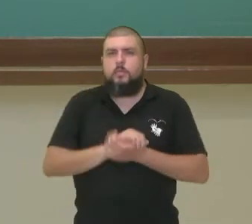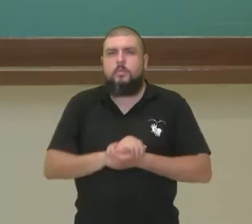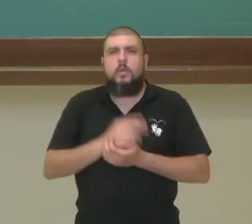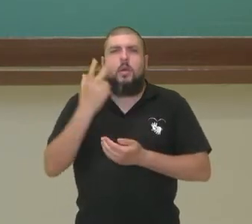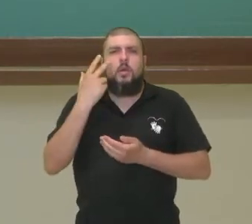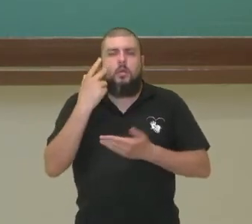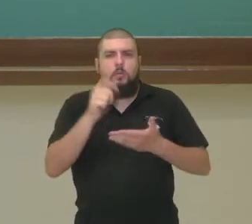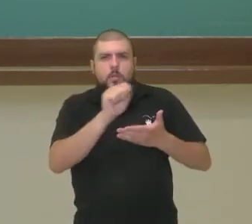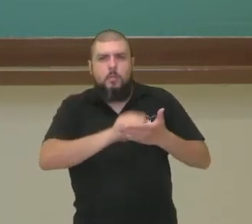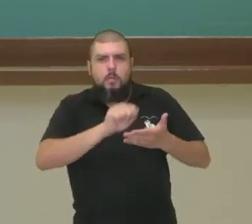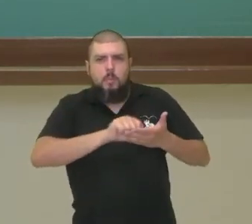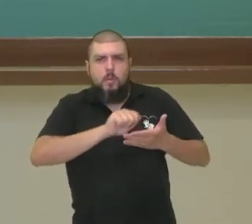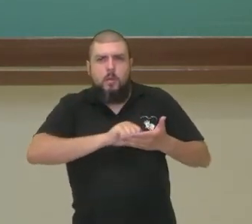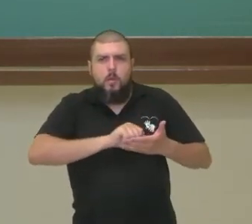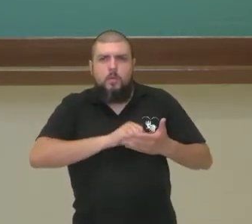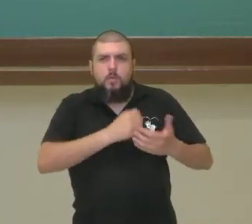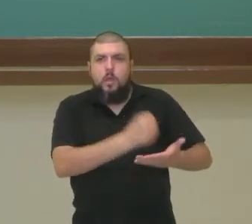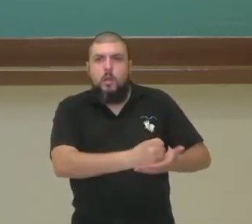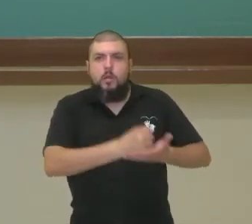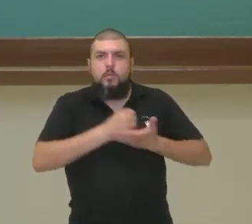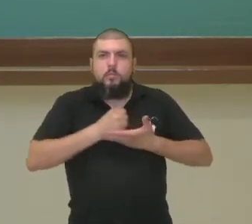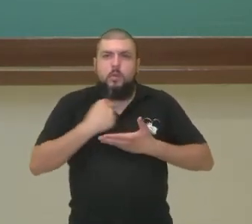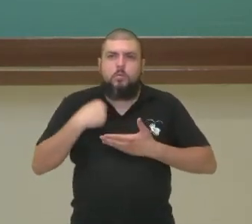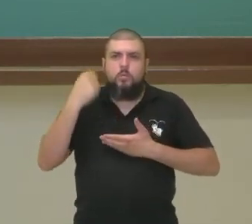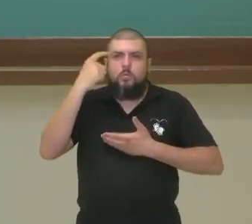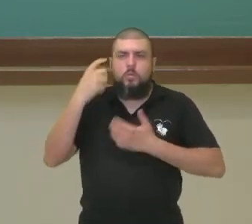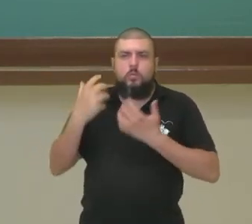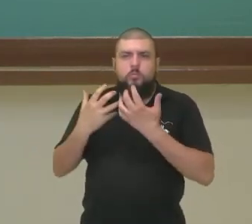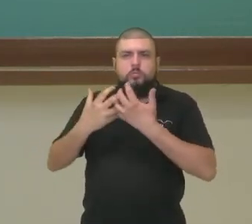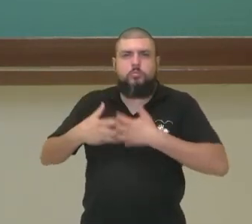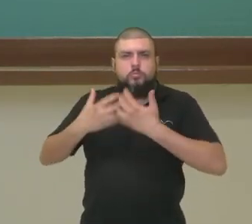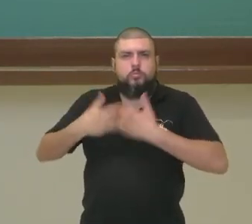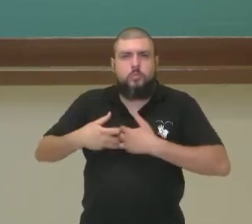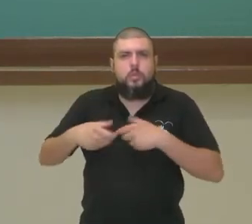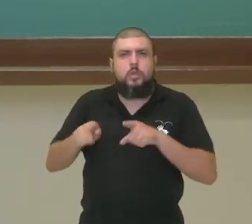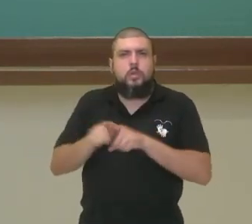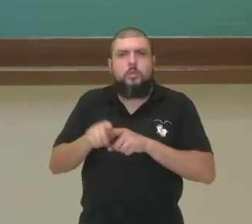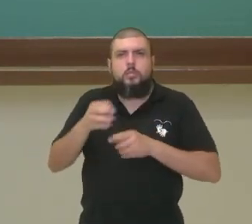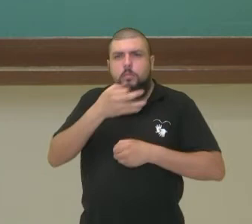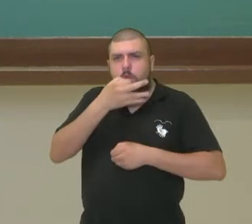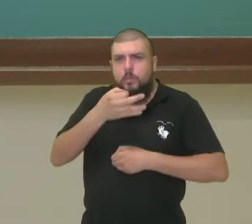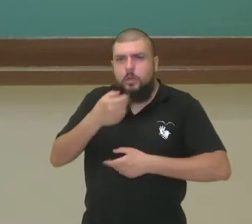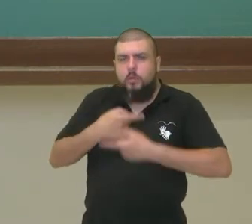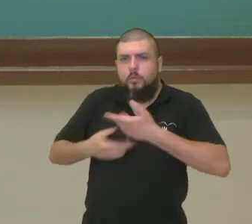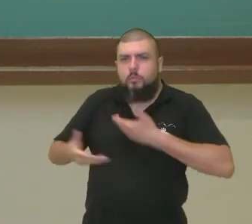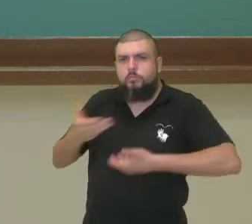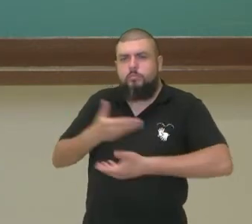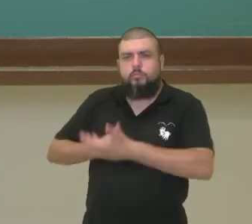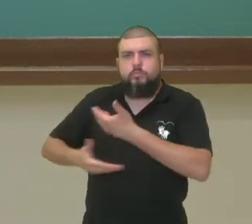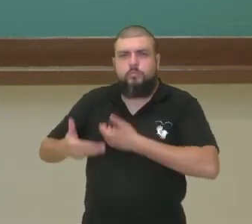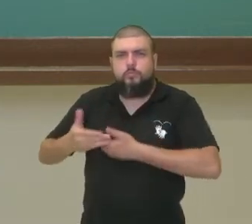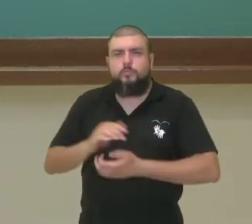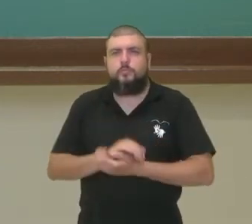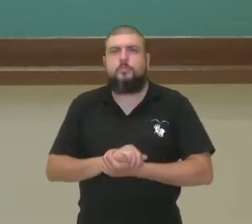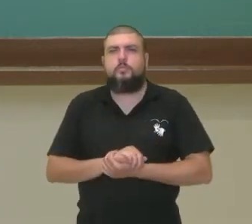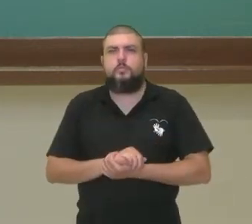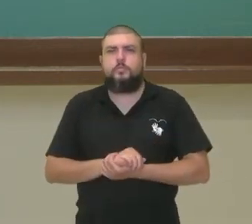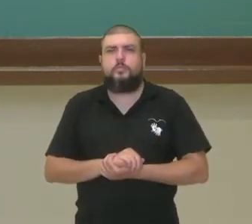teu raciocínio lógico, tua capacidade de argumentação e reflexão. Bom,